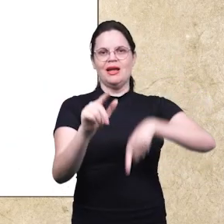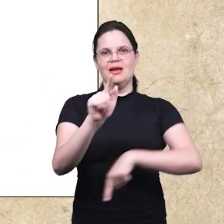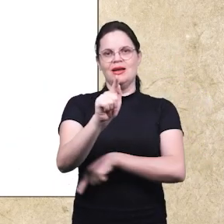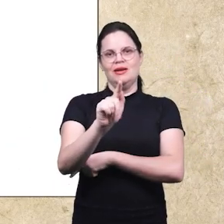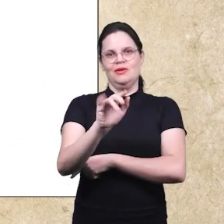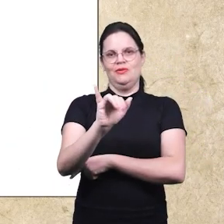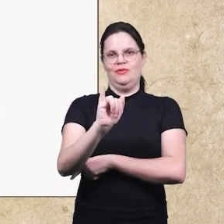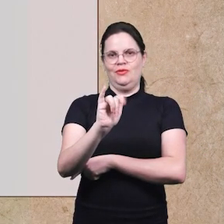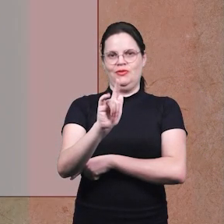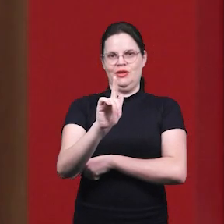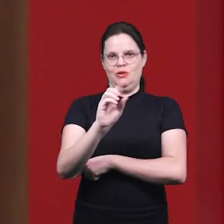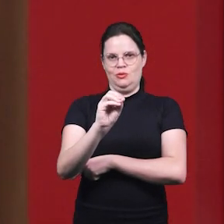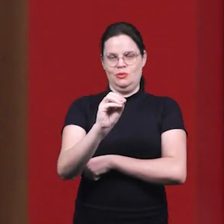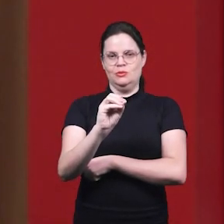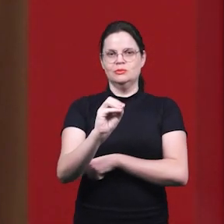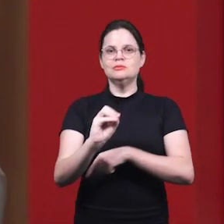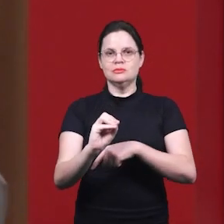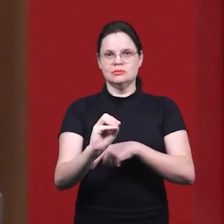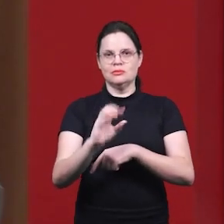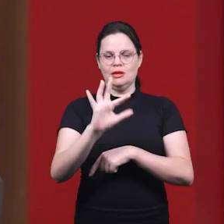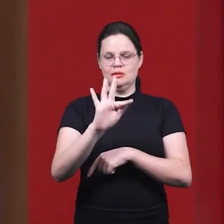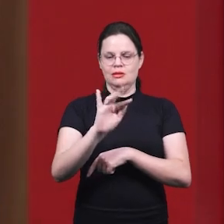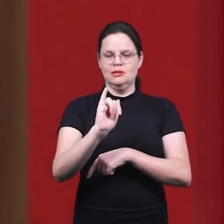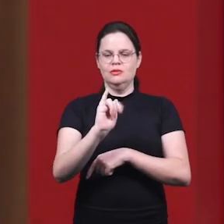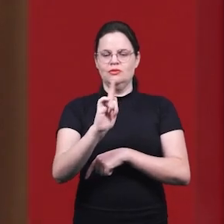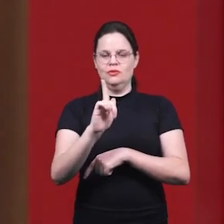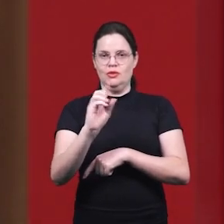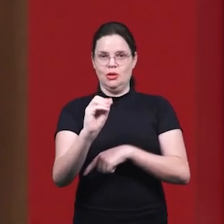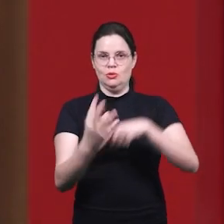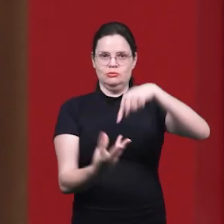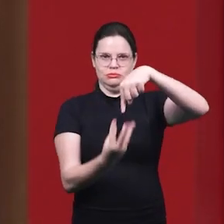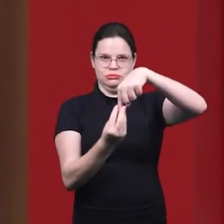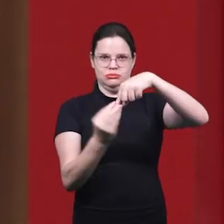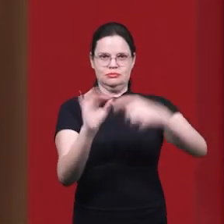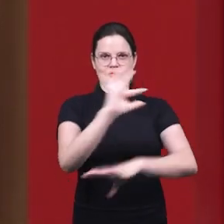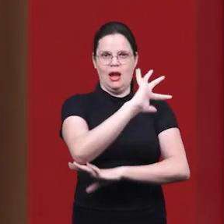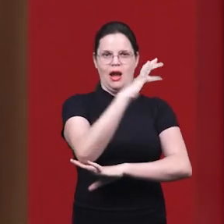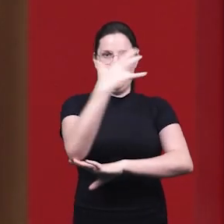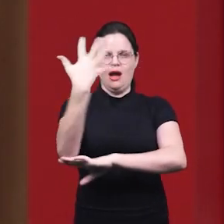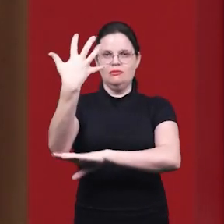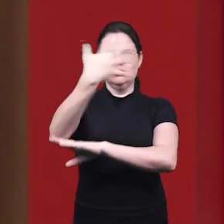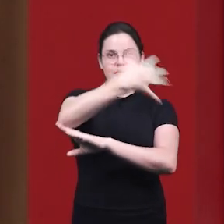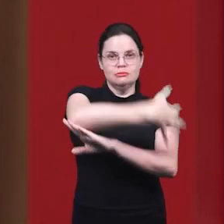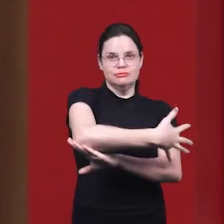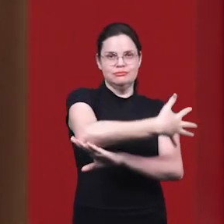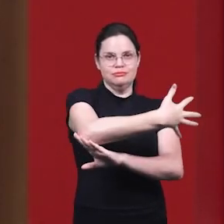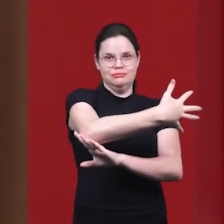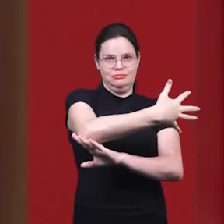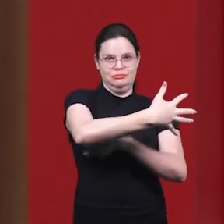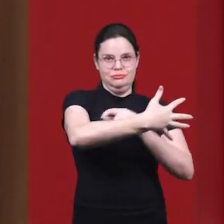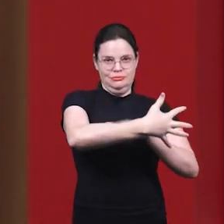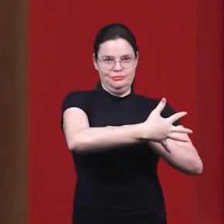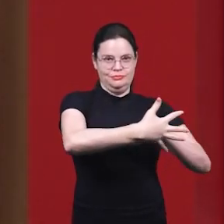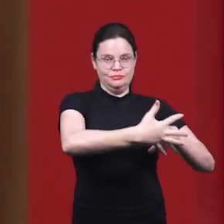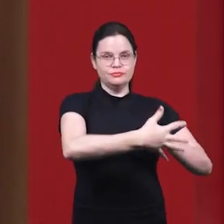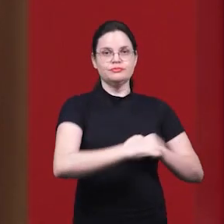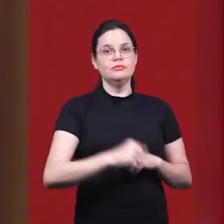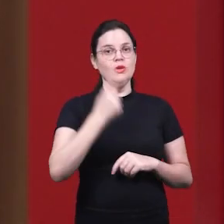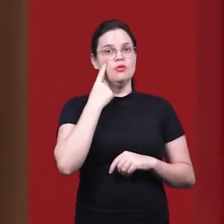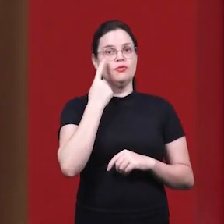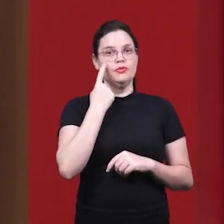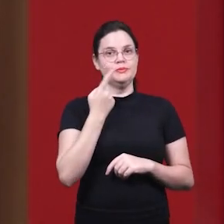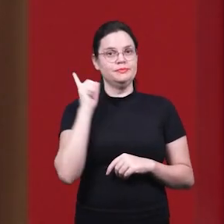foi colocado e elucida, é um princípio para falar da volta de Jesus. Então, vou pedir para colocar